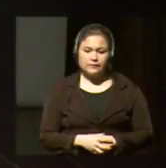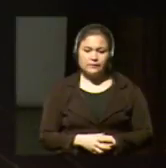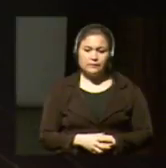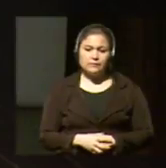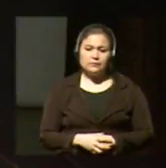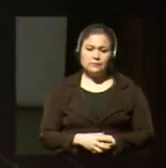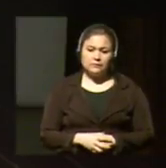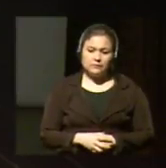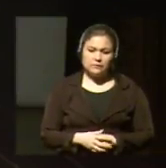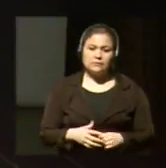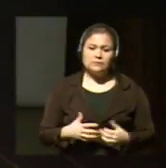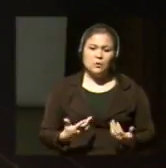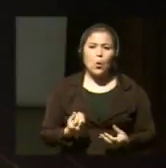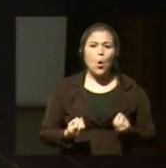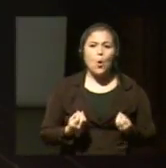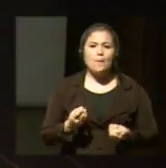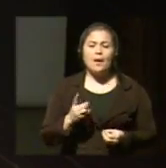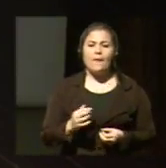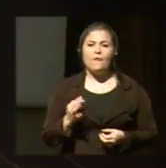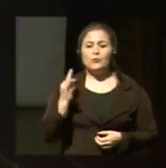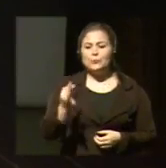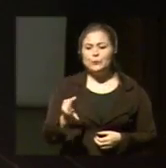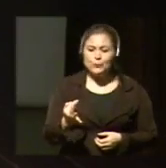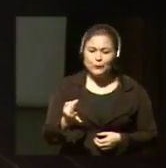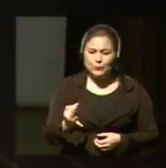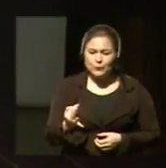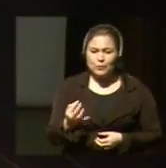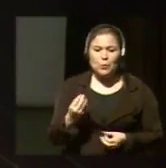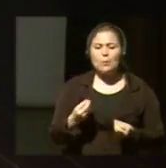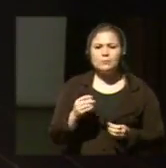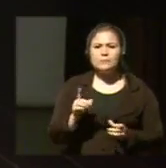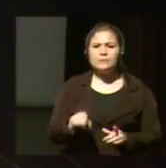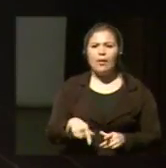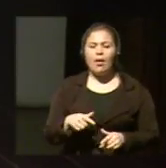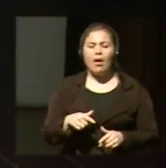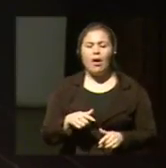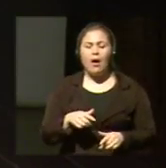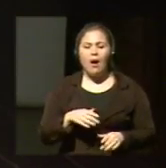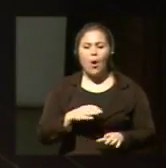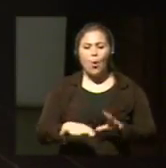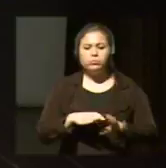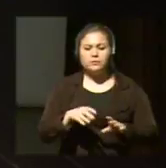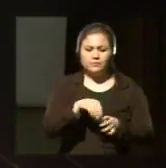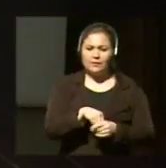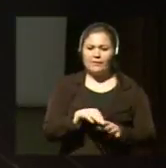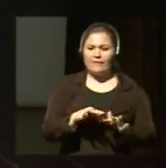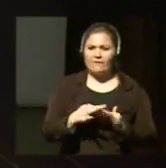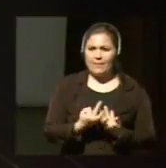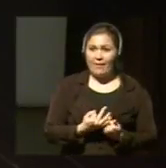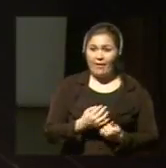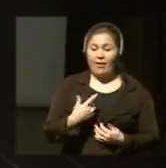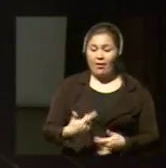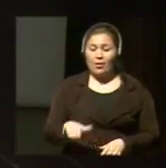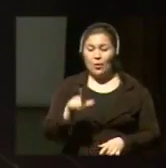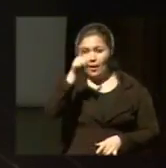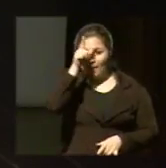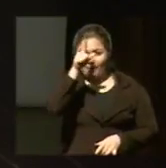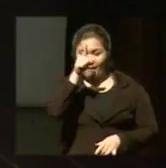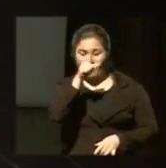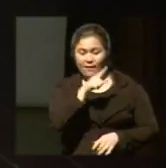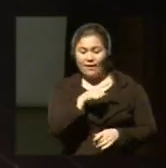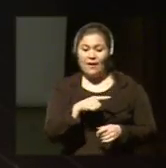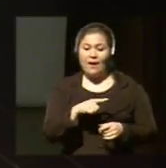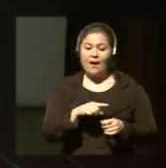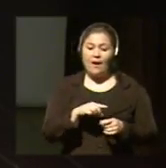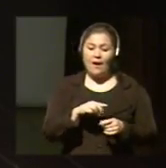então como será o futuro, como será essa comunicação dentro da família? E aí na Alemanha a mídia